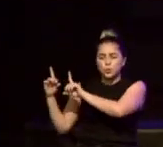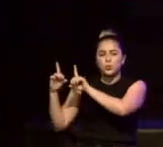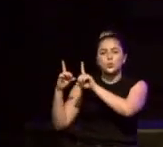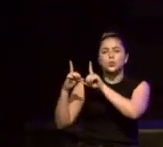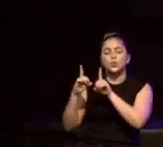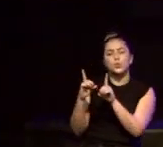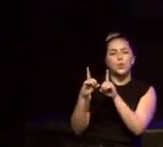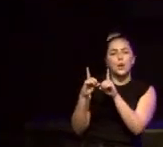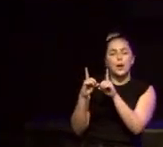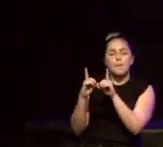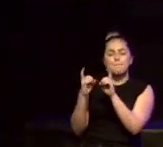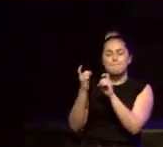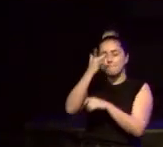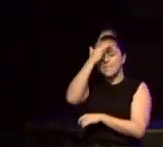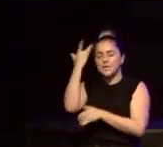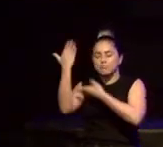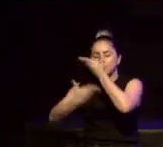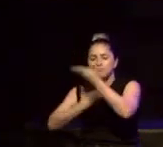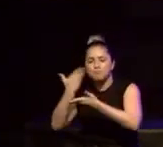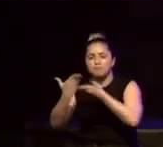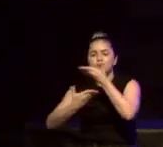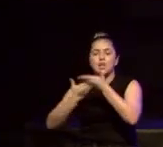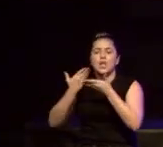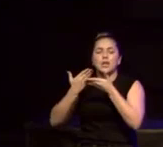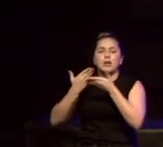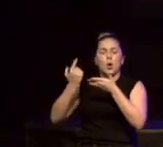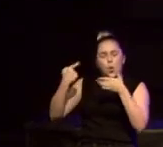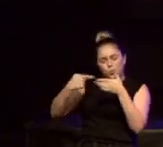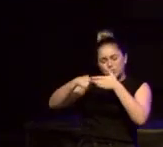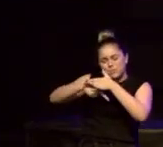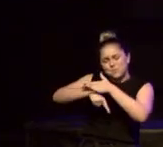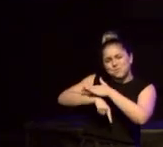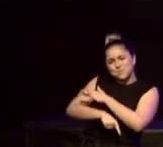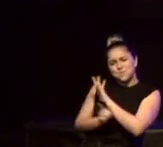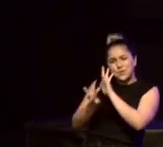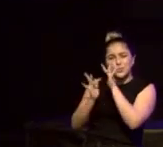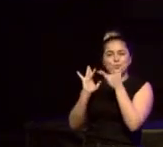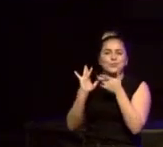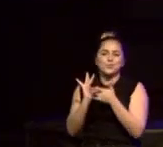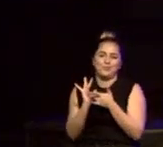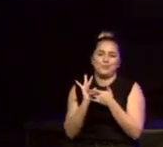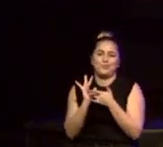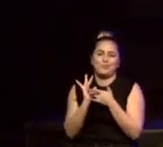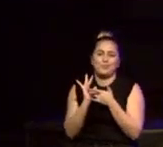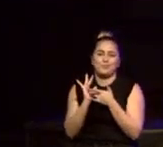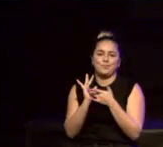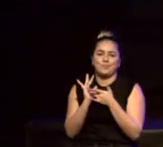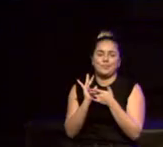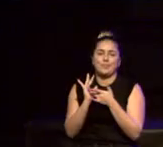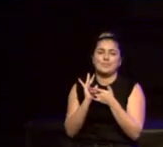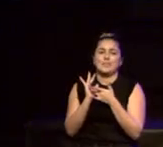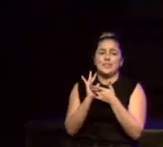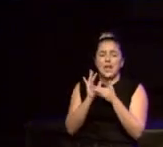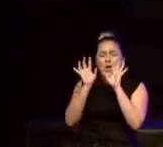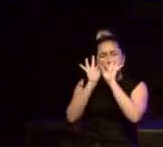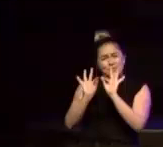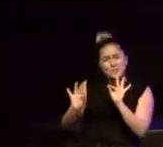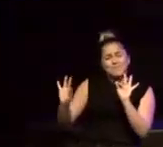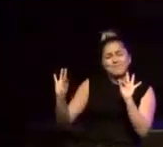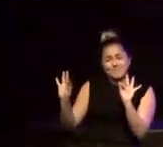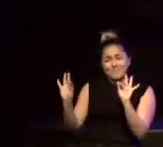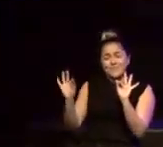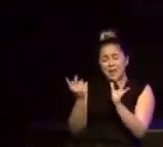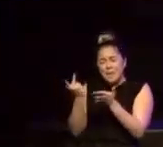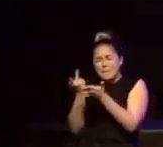um relacionamento cada vez mais profundo com Deus. A gente demorou muito para achar essa frase, mas eu acho que ela está